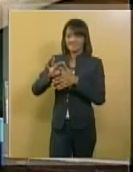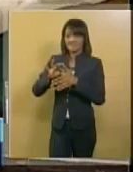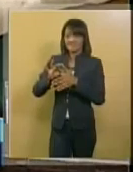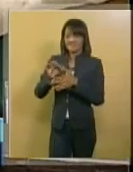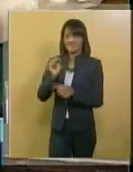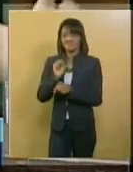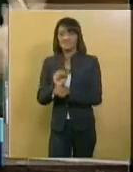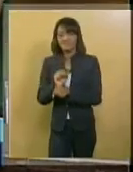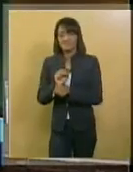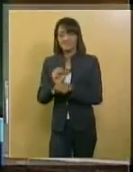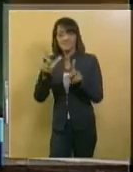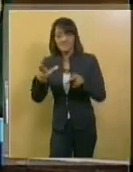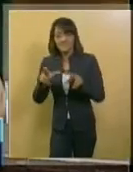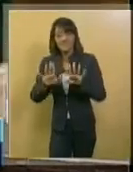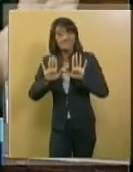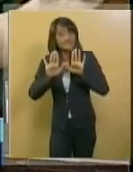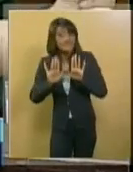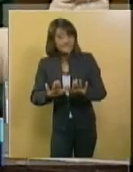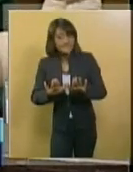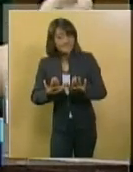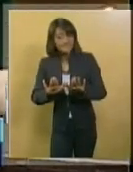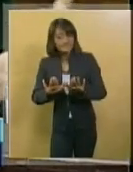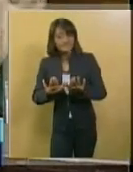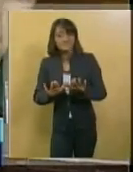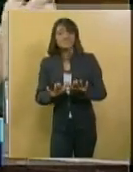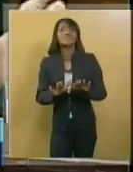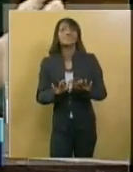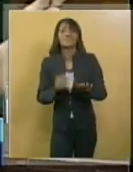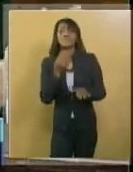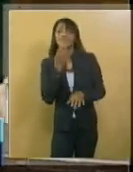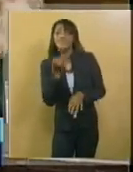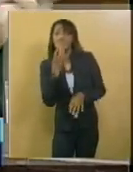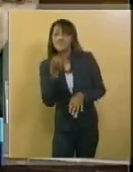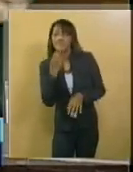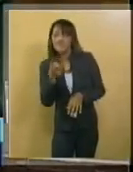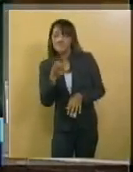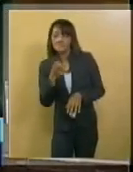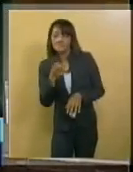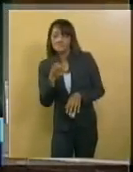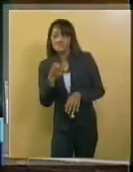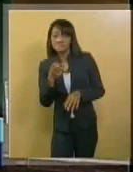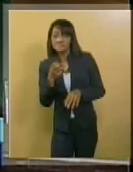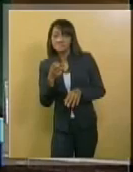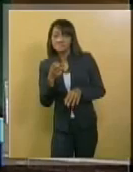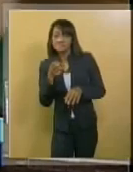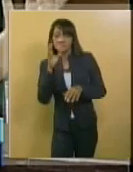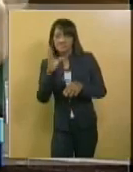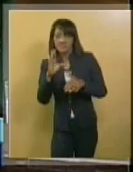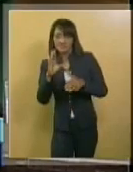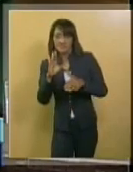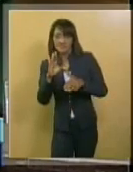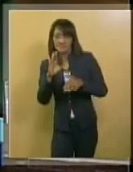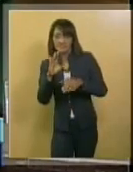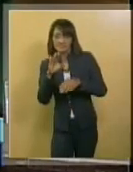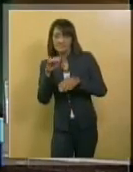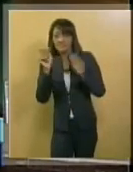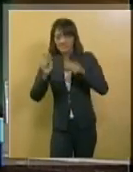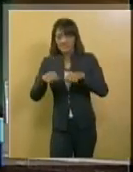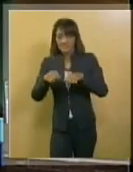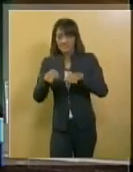parasita. Mas o macho, tendo contaminado, tendo relações com uma fêmea, seja de que espécie